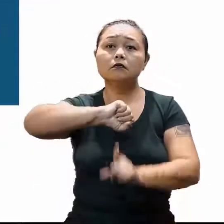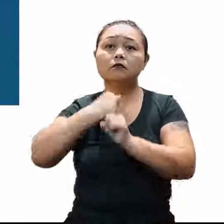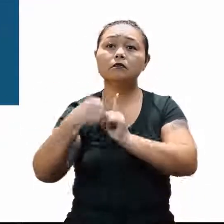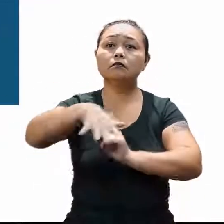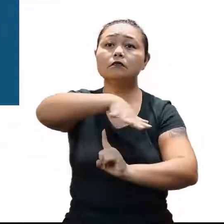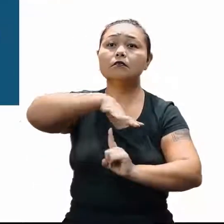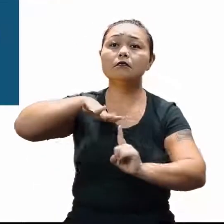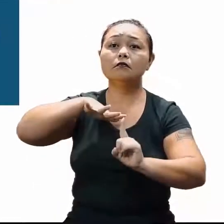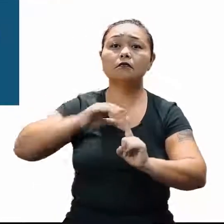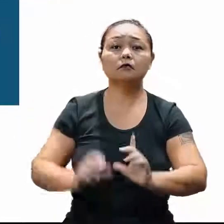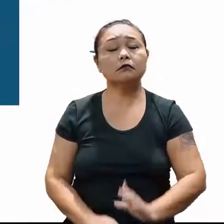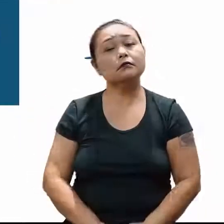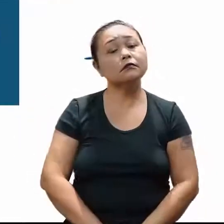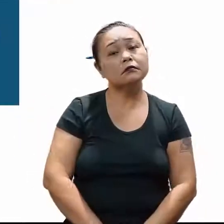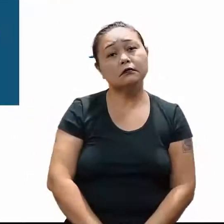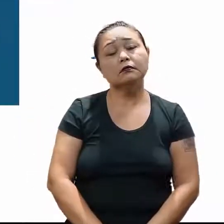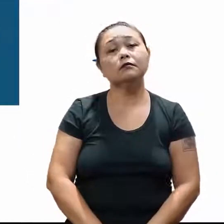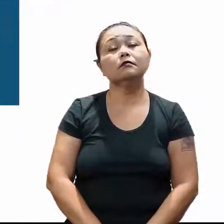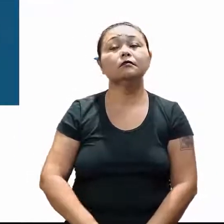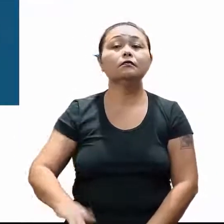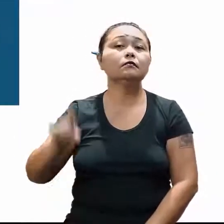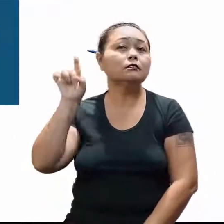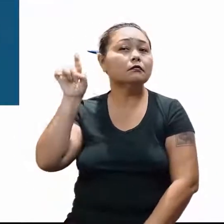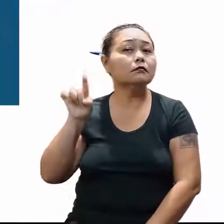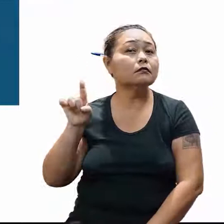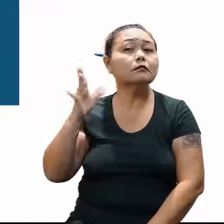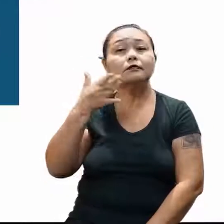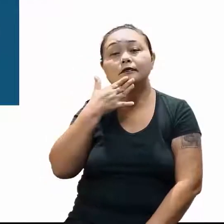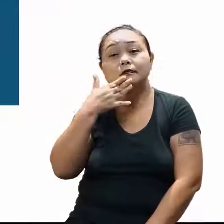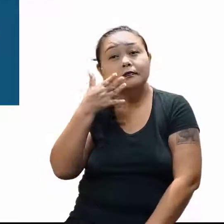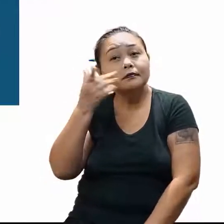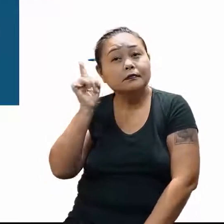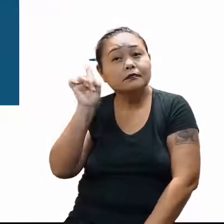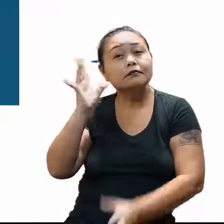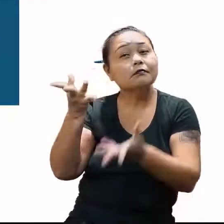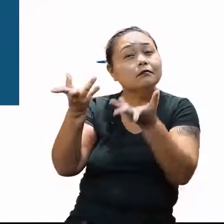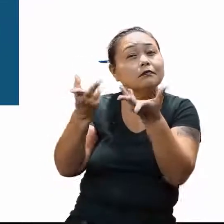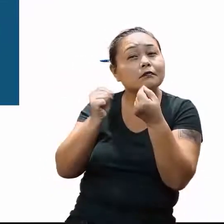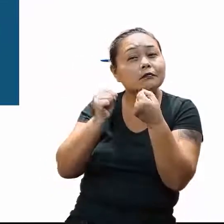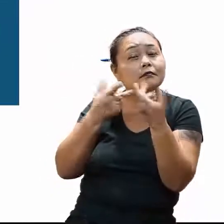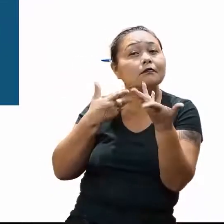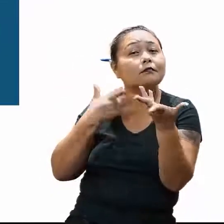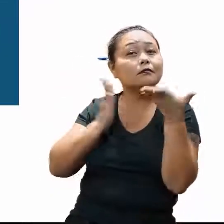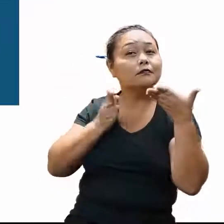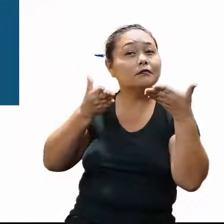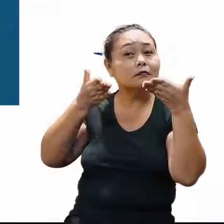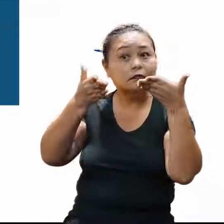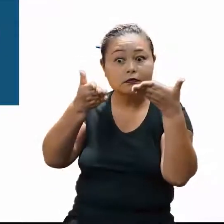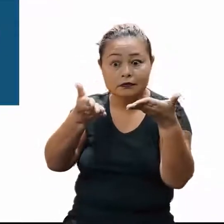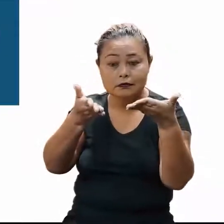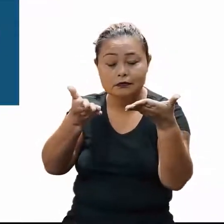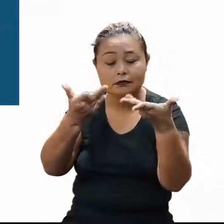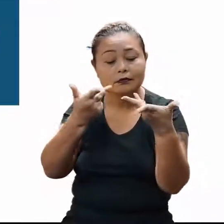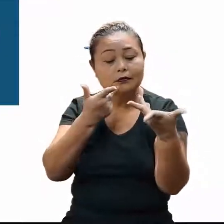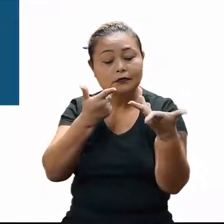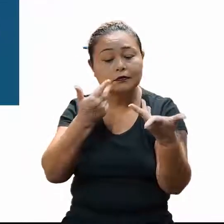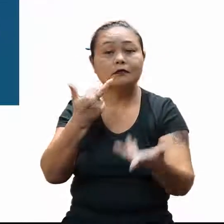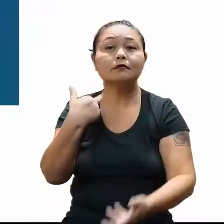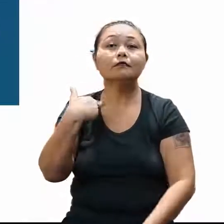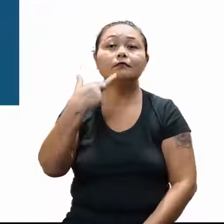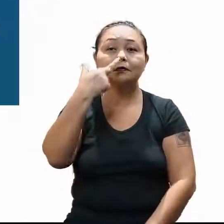vida social. Nada melhor do que ver essas habilidades diretamente no que nós estamos falando de